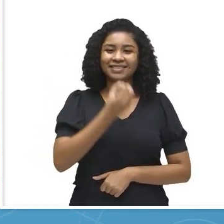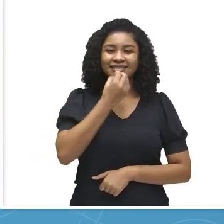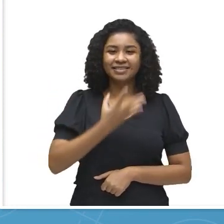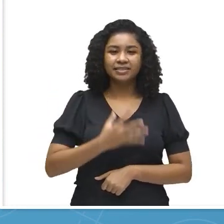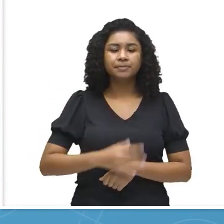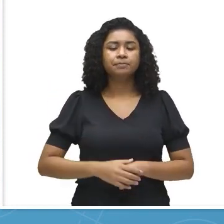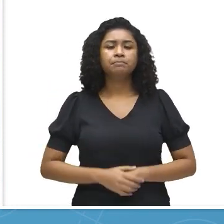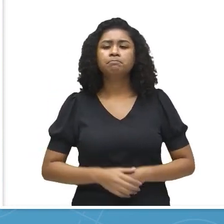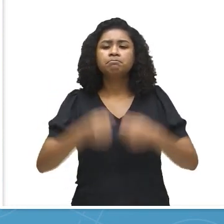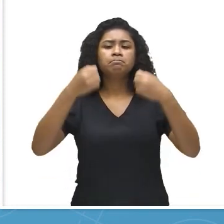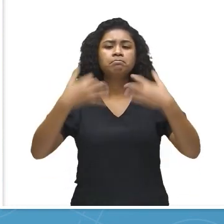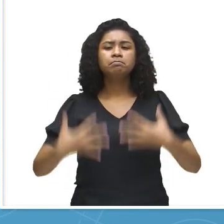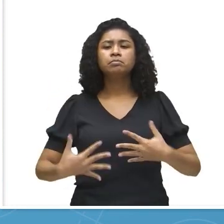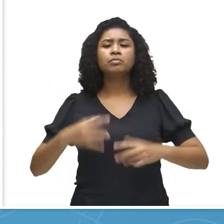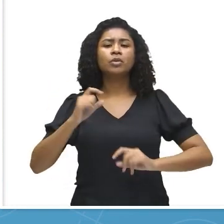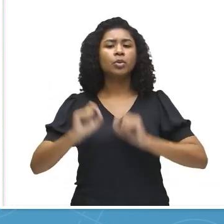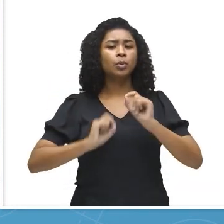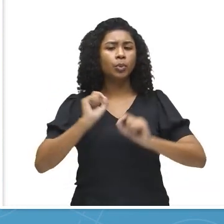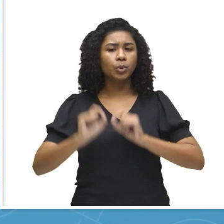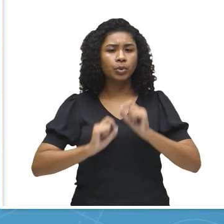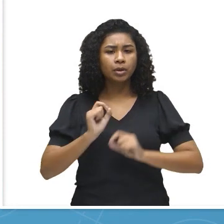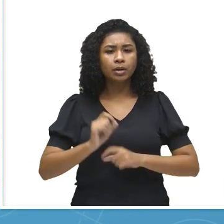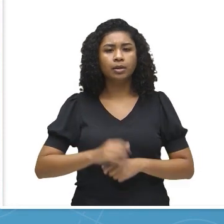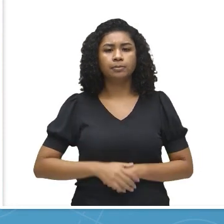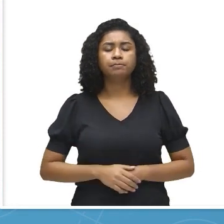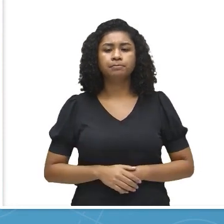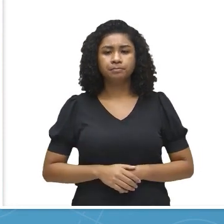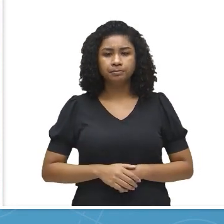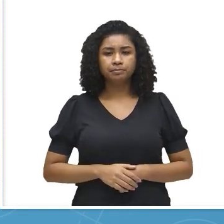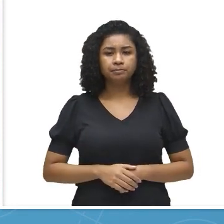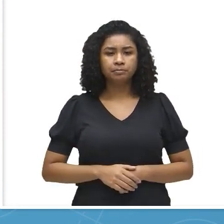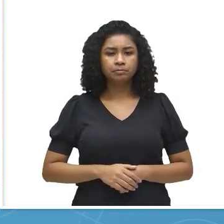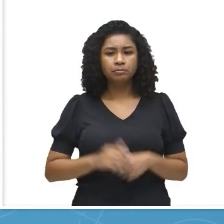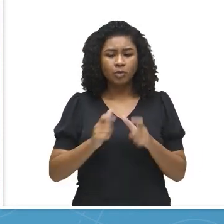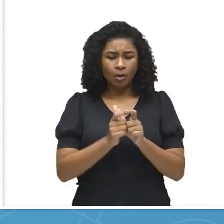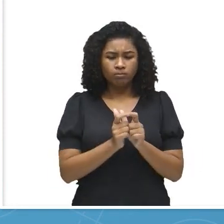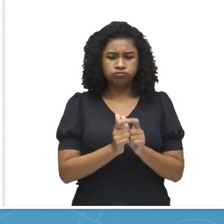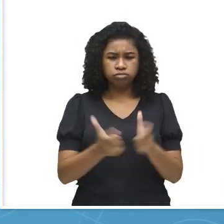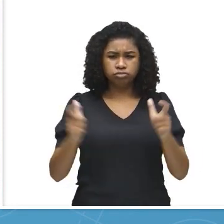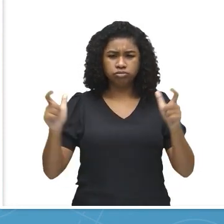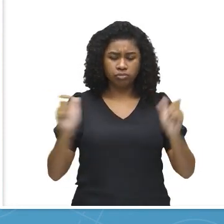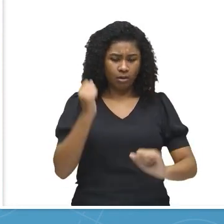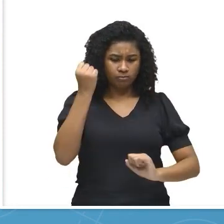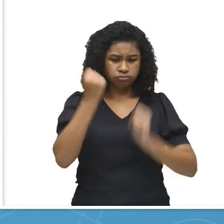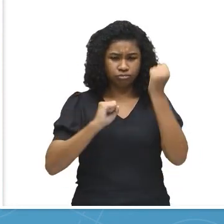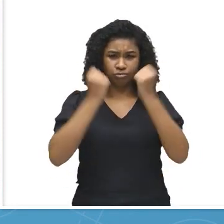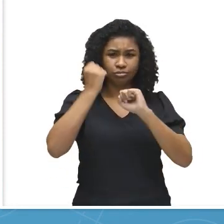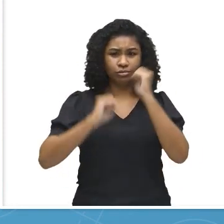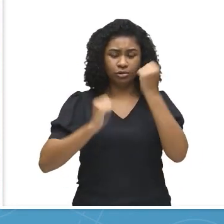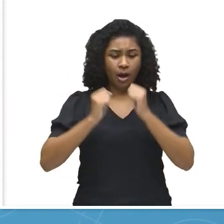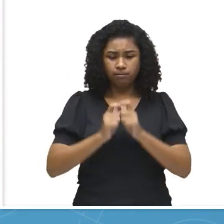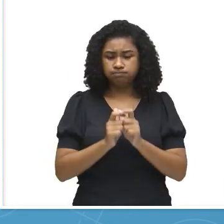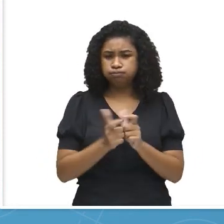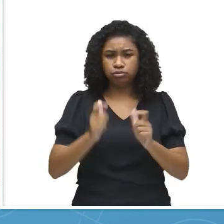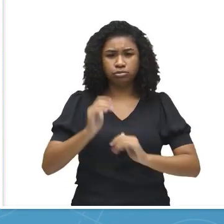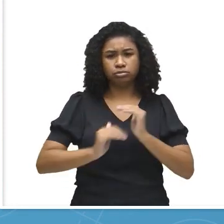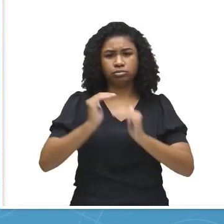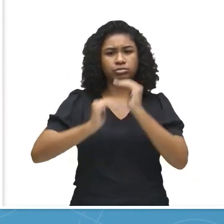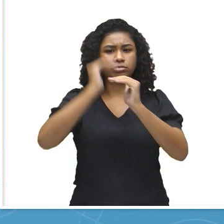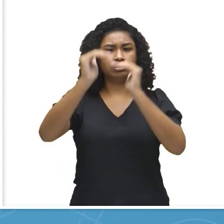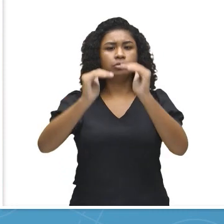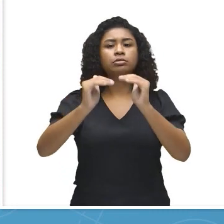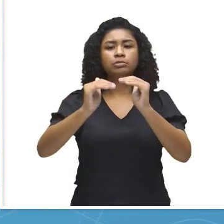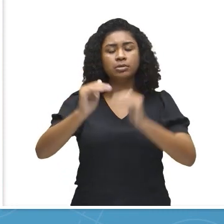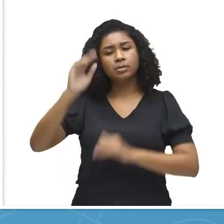para a gente. A expansão neocolonialista foi motivada principalmente pela expansão industrial das